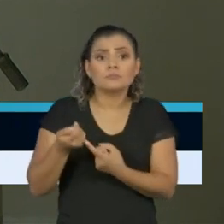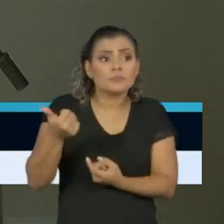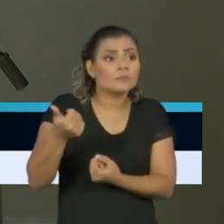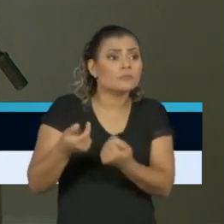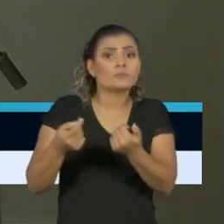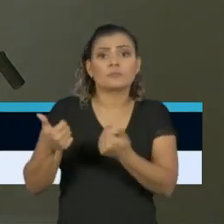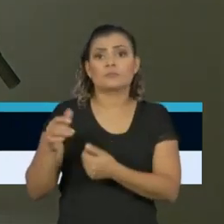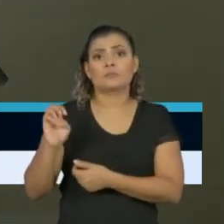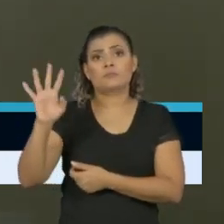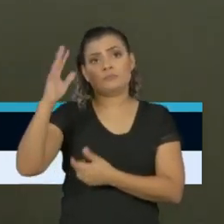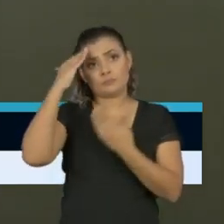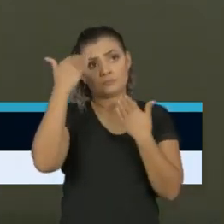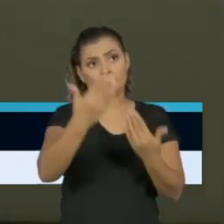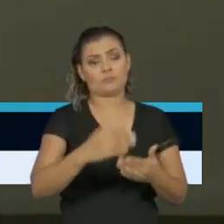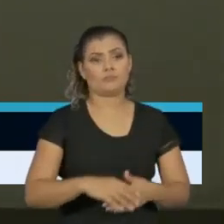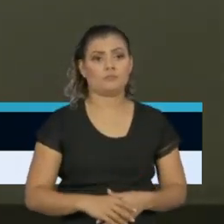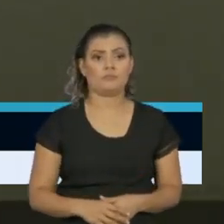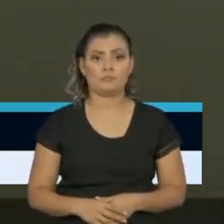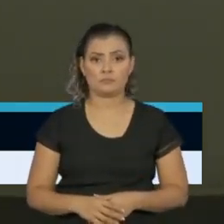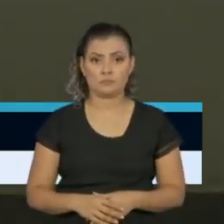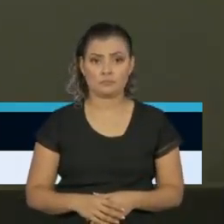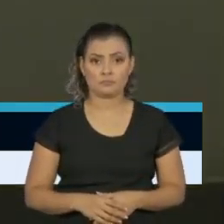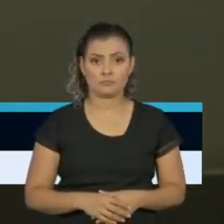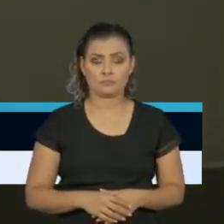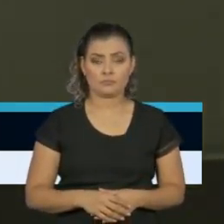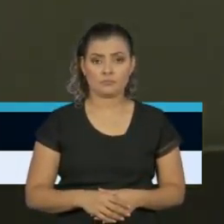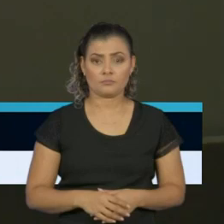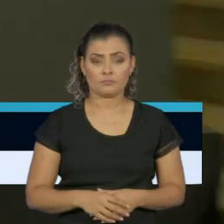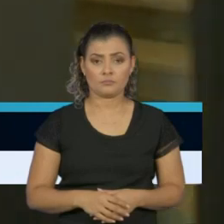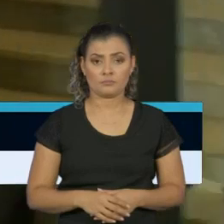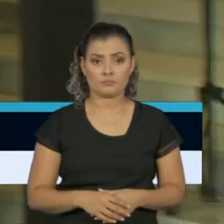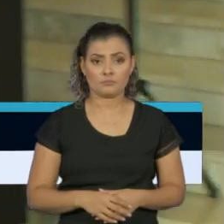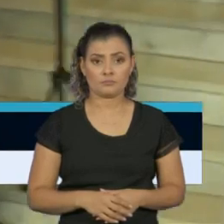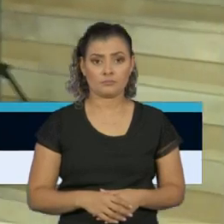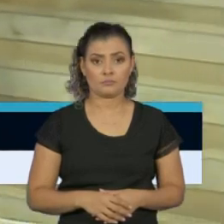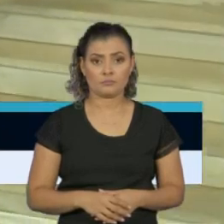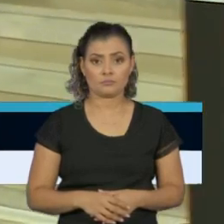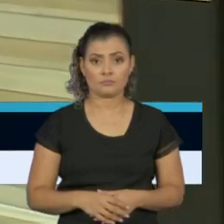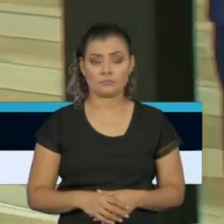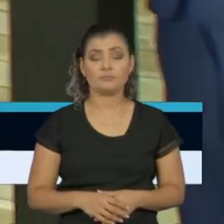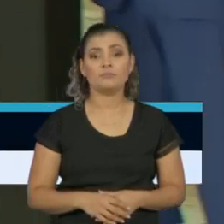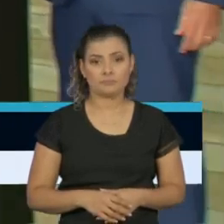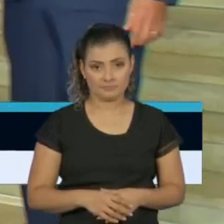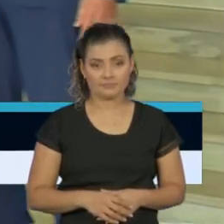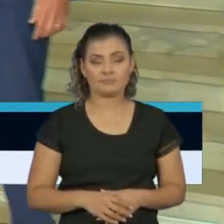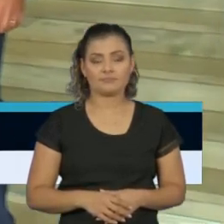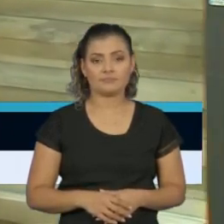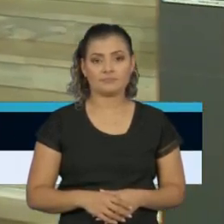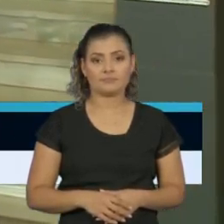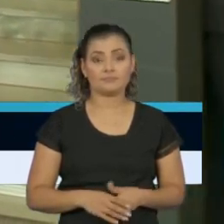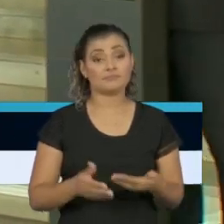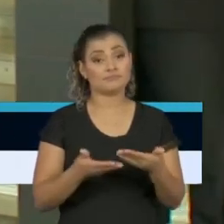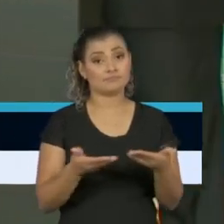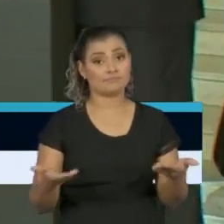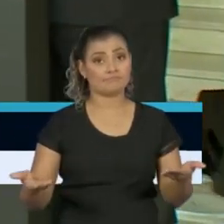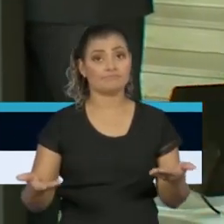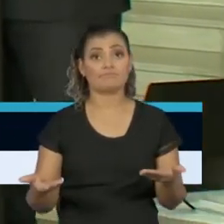estadual. Muito obrigada. Doutor Guerra. Pois não. Então,